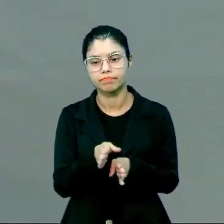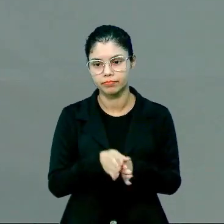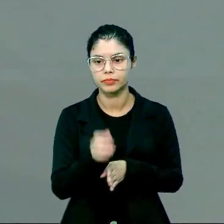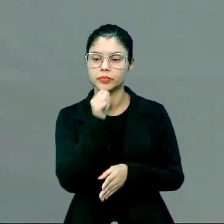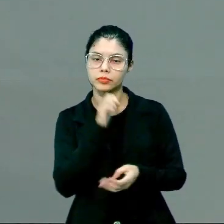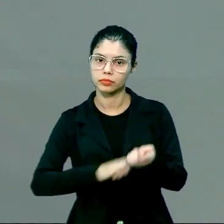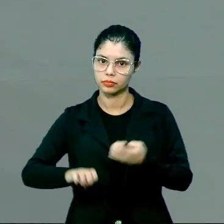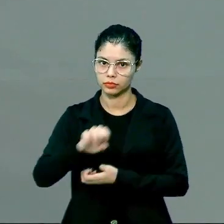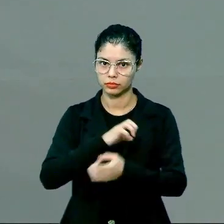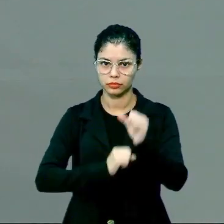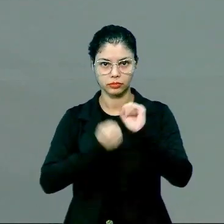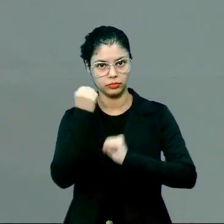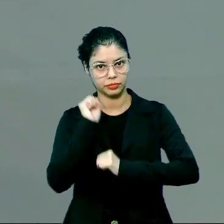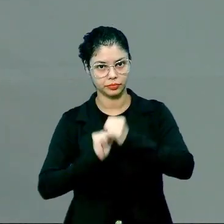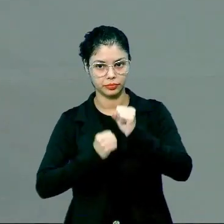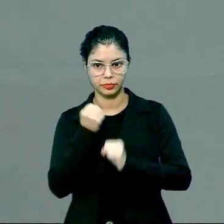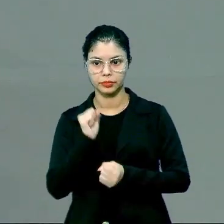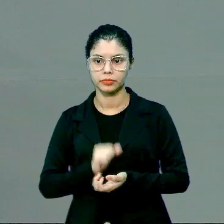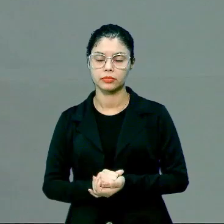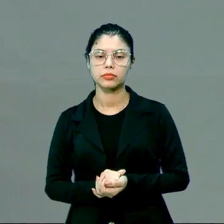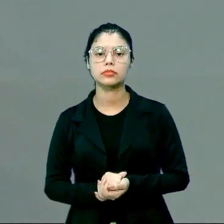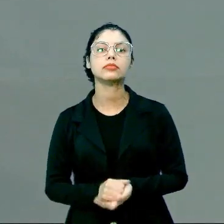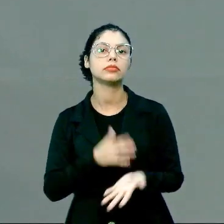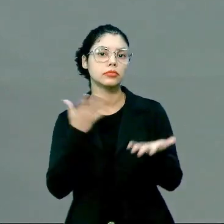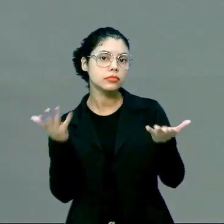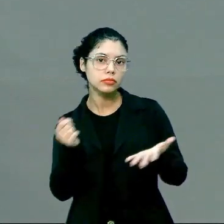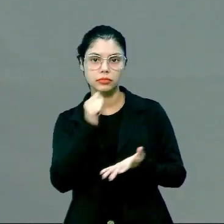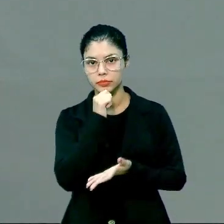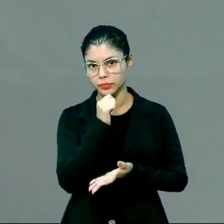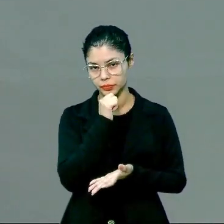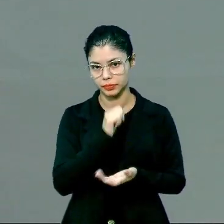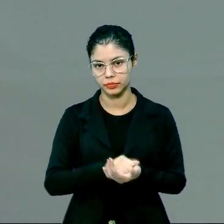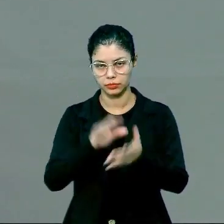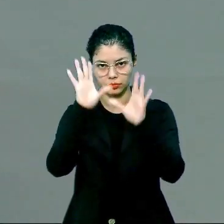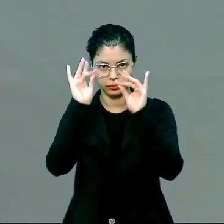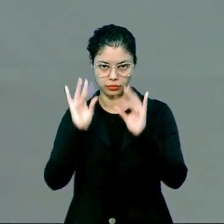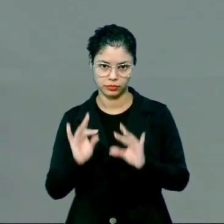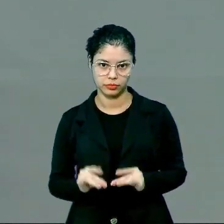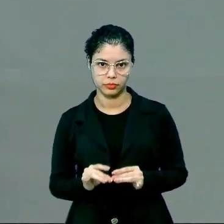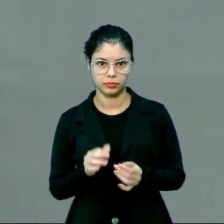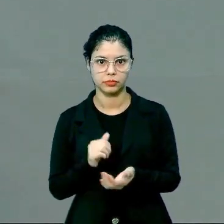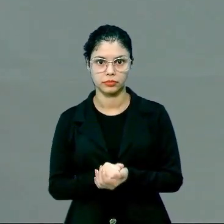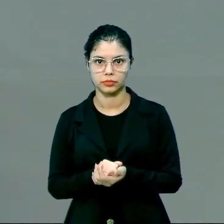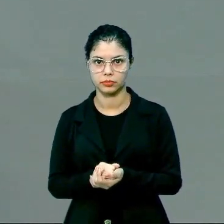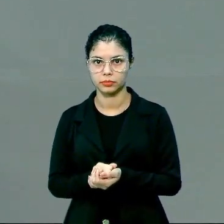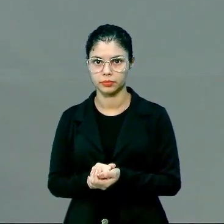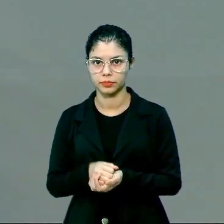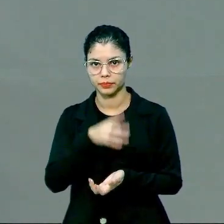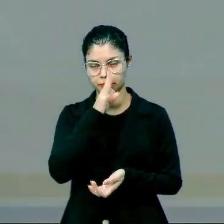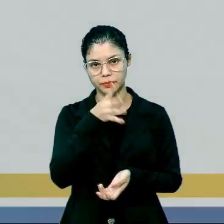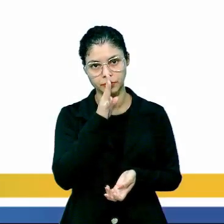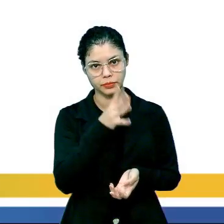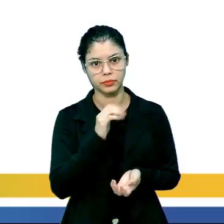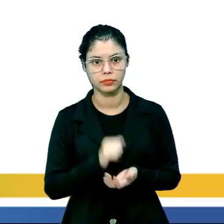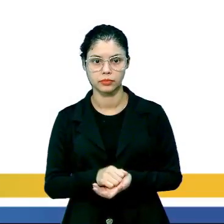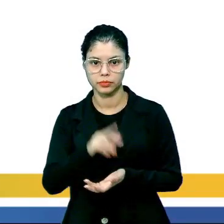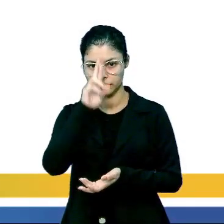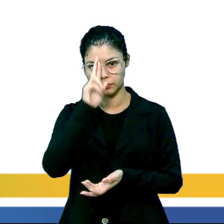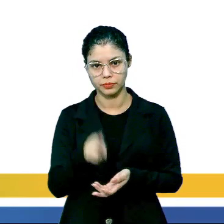a Revolução Industrial. Então, nesse aspecto, eles vão fazer uma severa crítica a essa